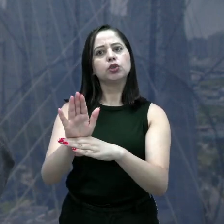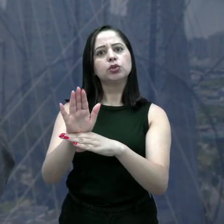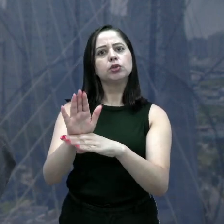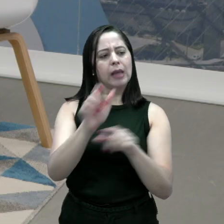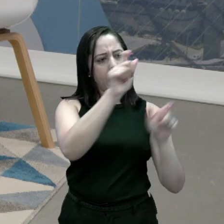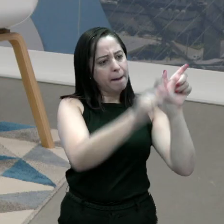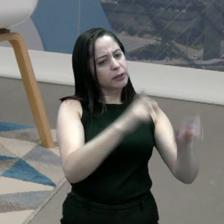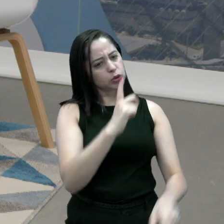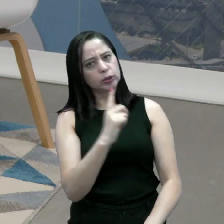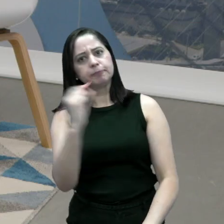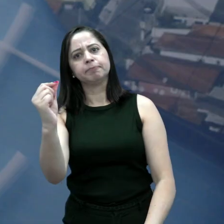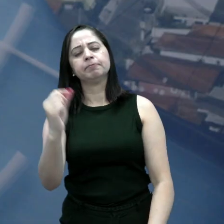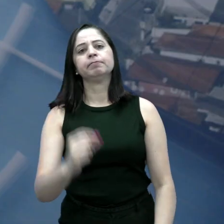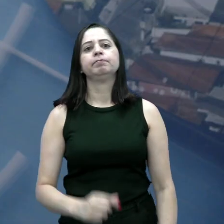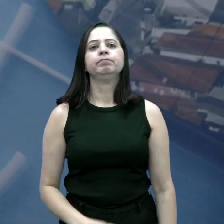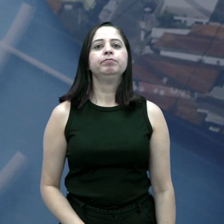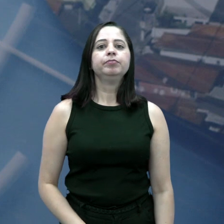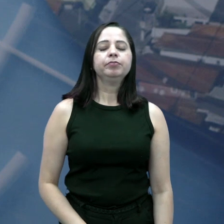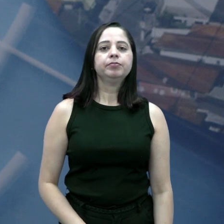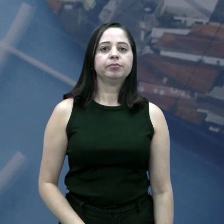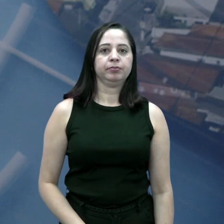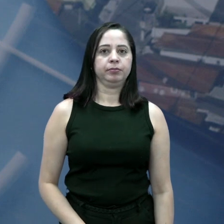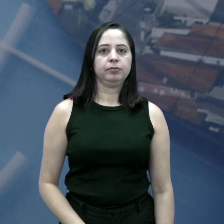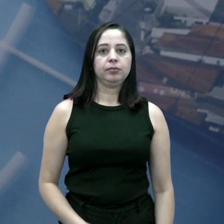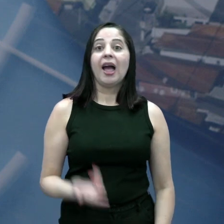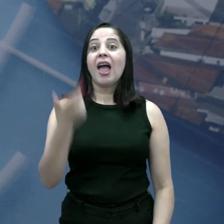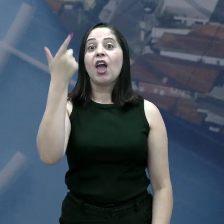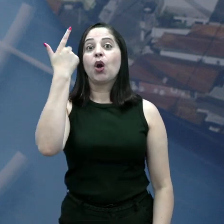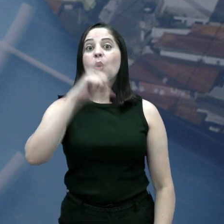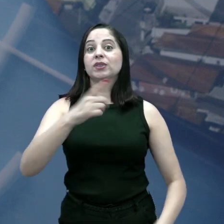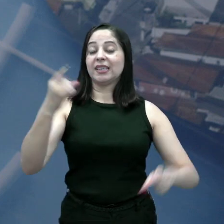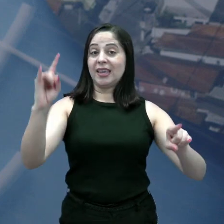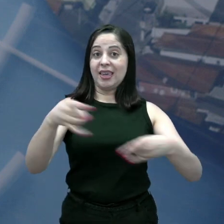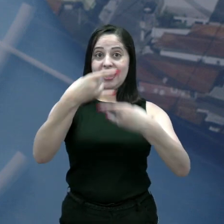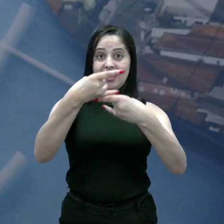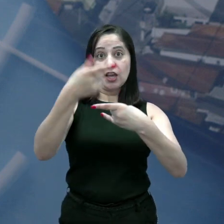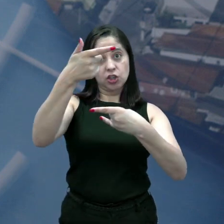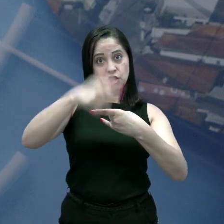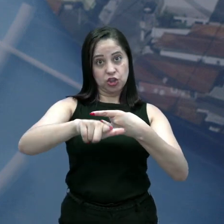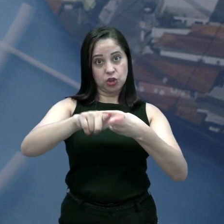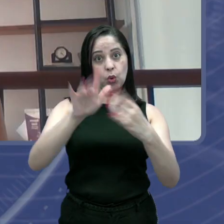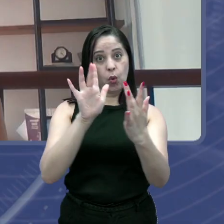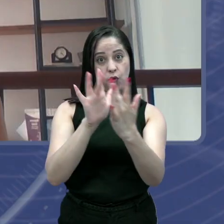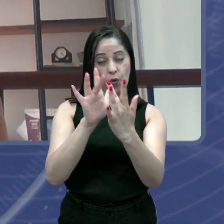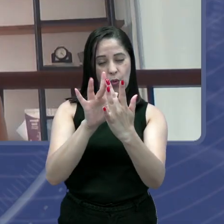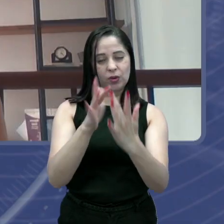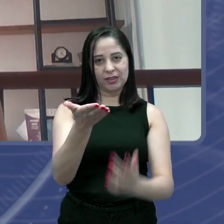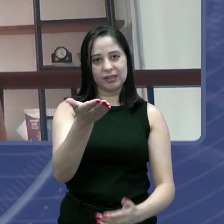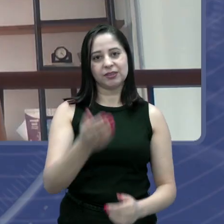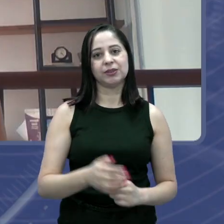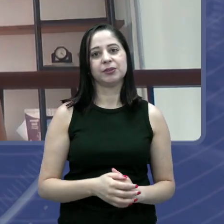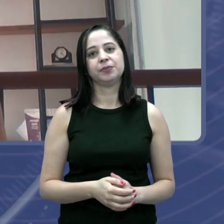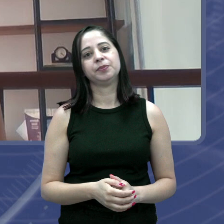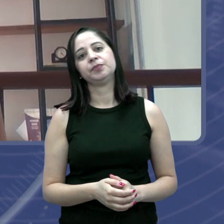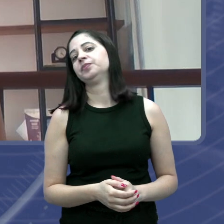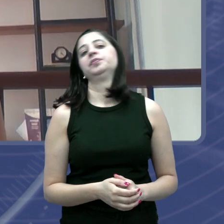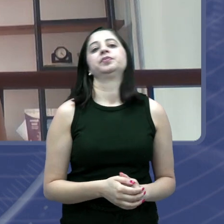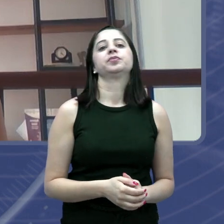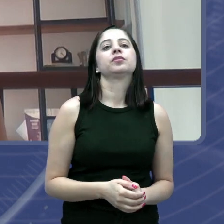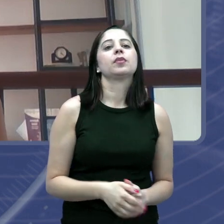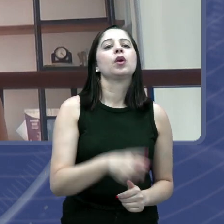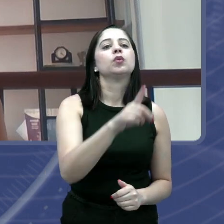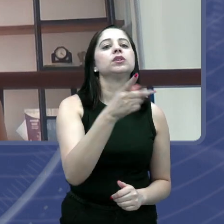vida. Vamos seguir daqui. Então, a gente conseguiu retomar o contato com a Isabela. Isabela, você estava